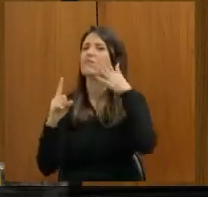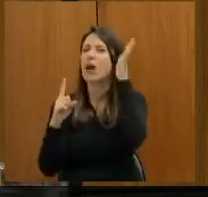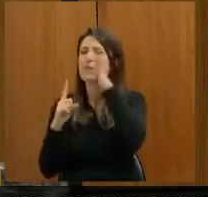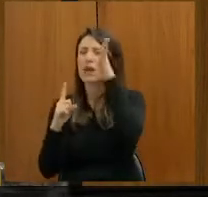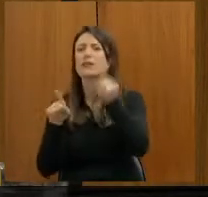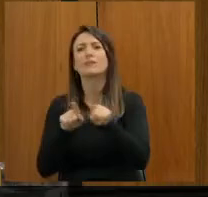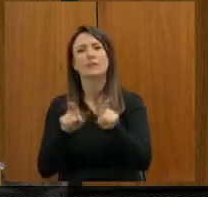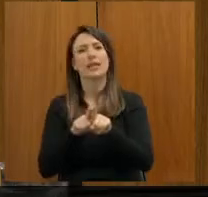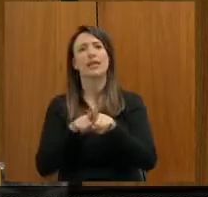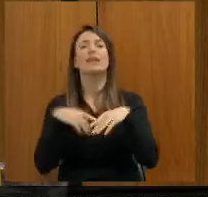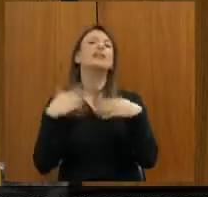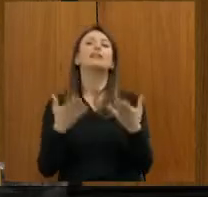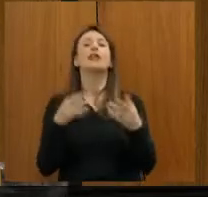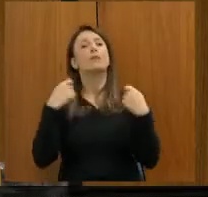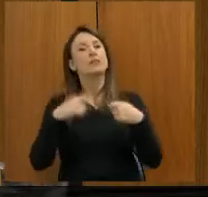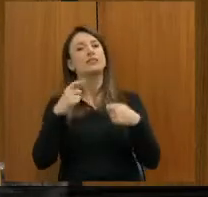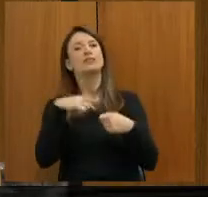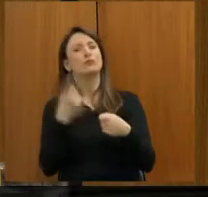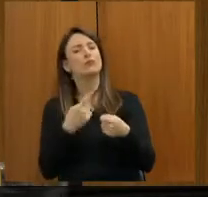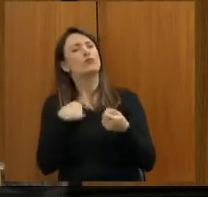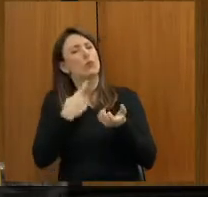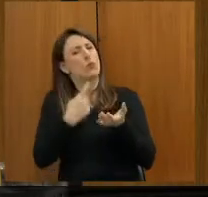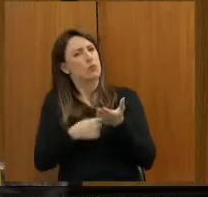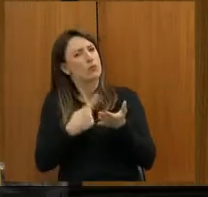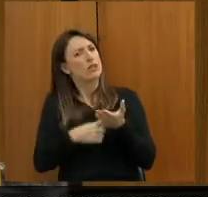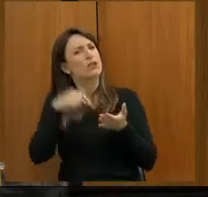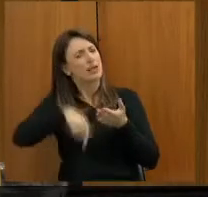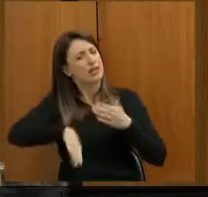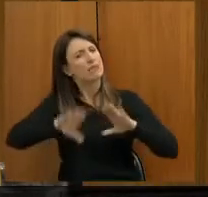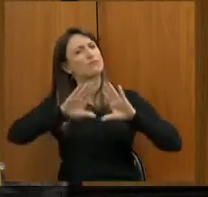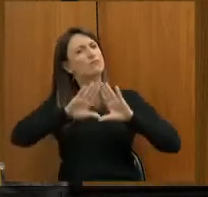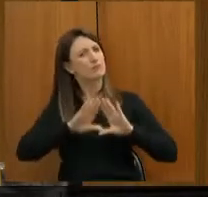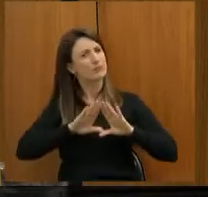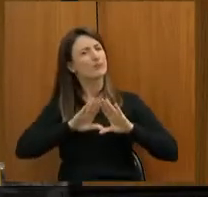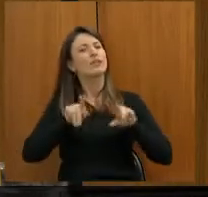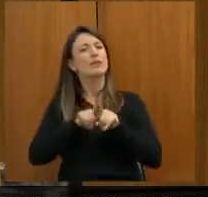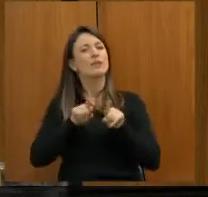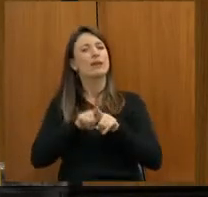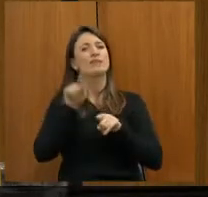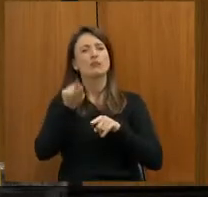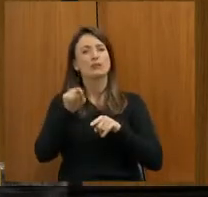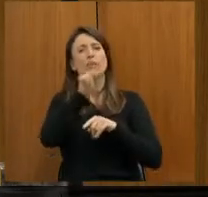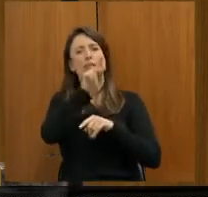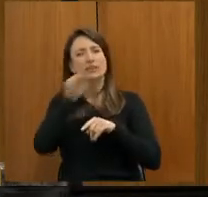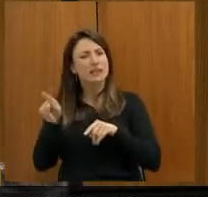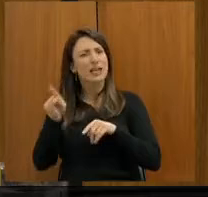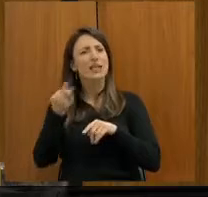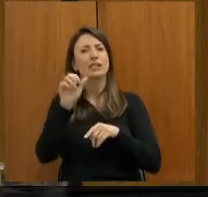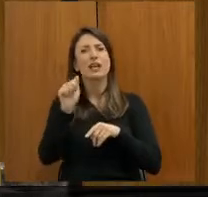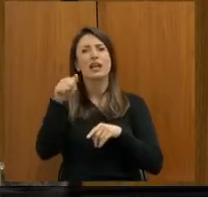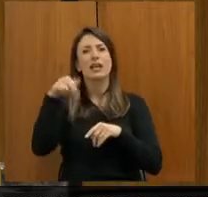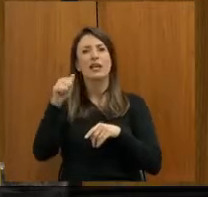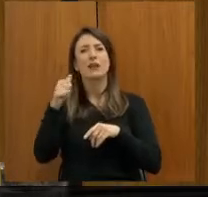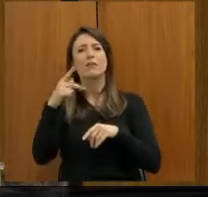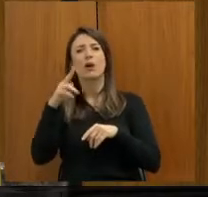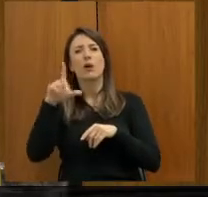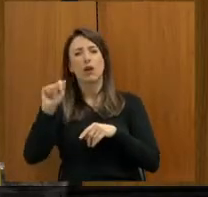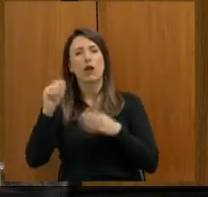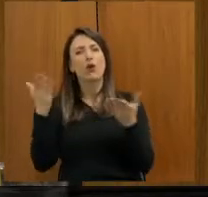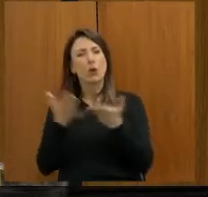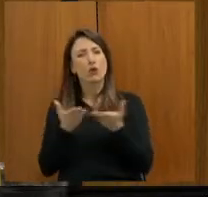através da comissão presidida por vossa excelência deputada Ana Paula tem esse compromisso